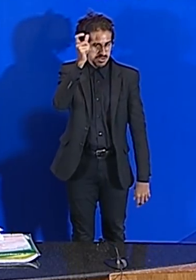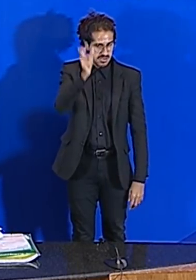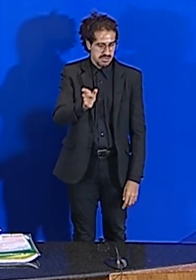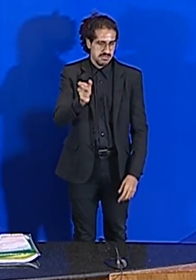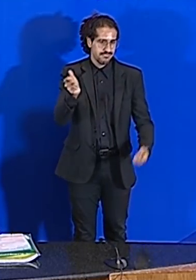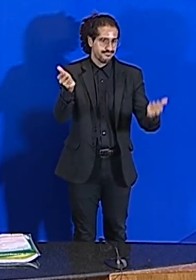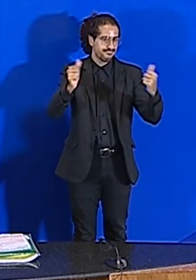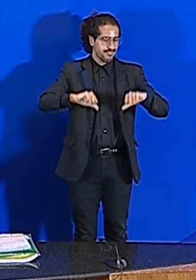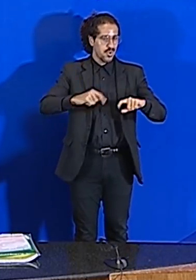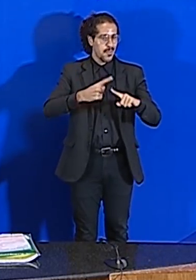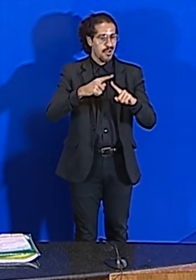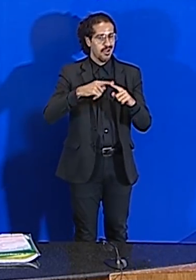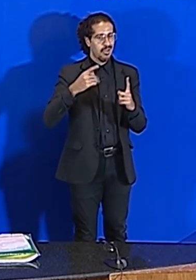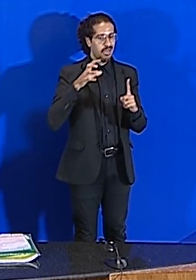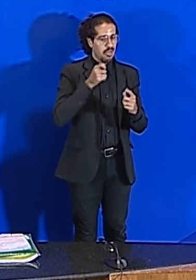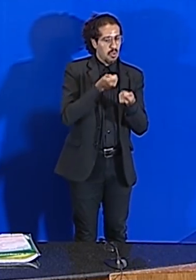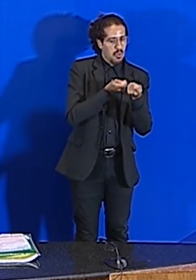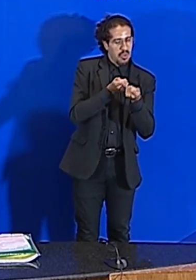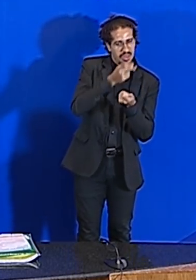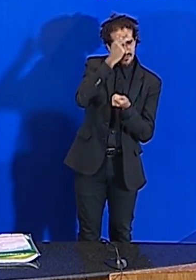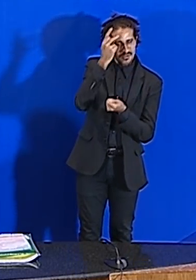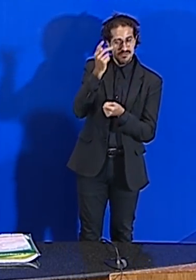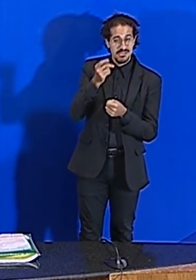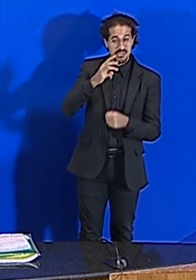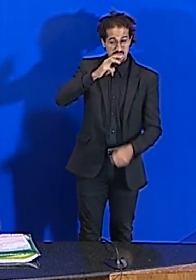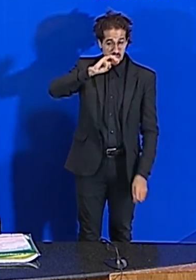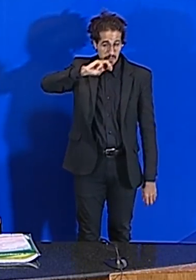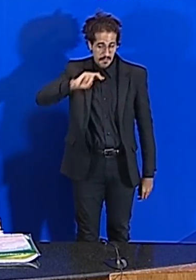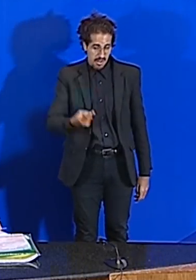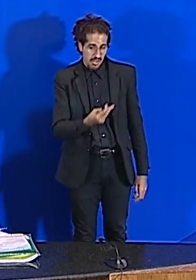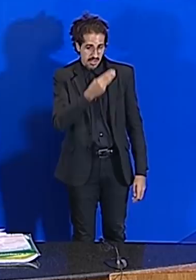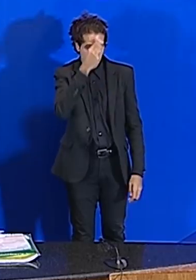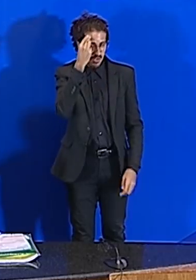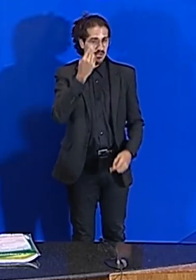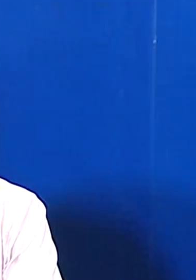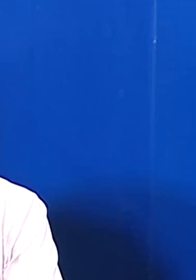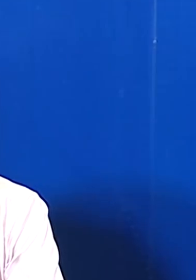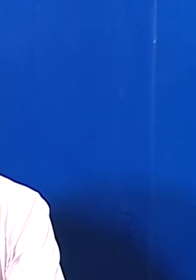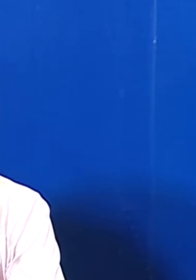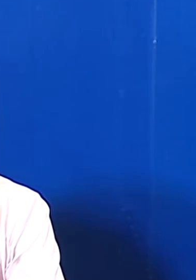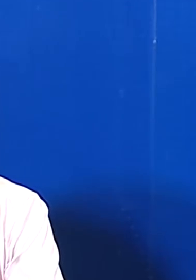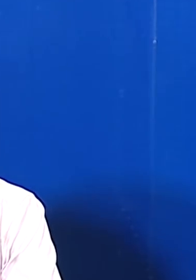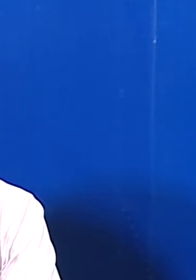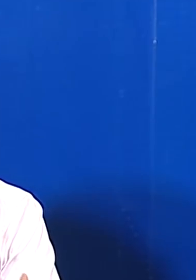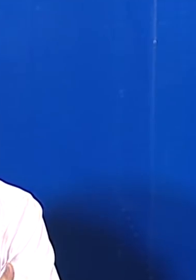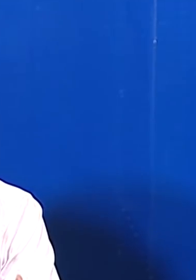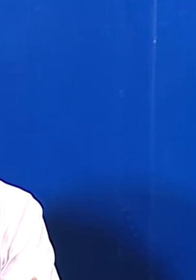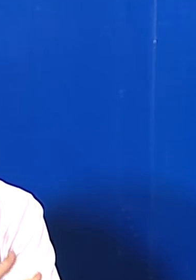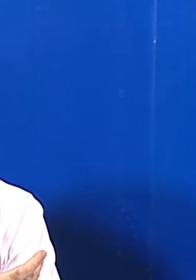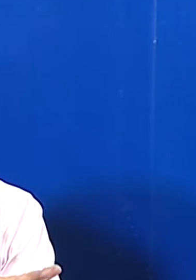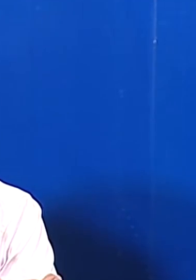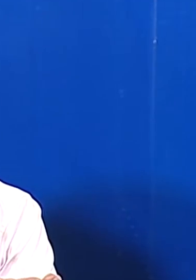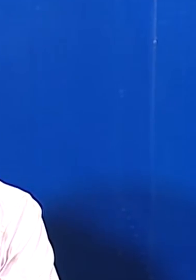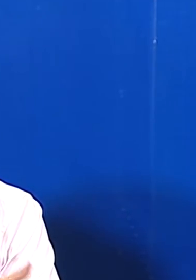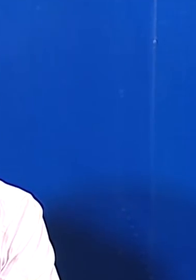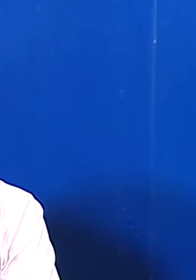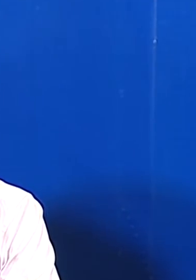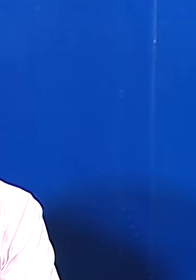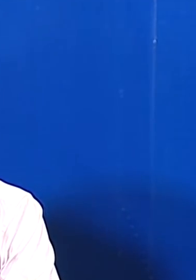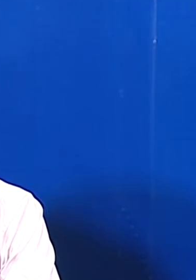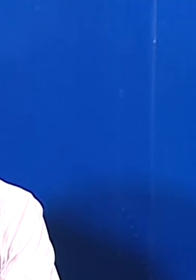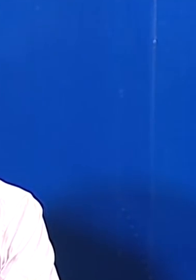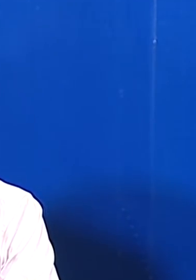né? Porque mexe com a vida de 5 milhões de pessoas, o trabalho de muita gente, diretamente de 5 milhões, 5 milhões de famílias,